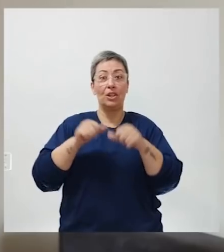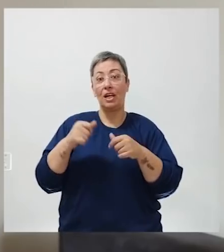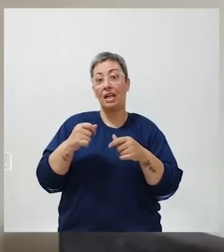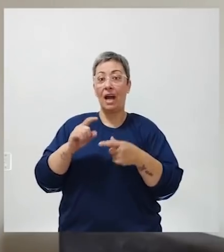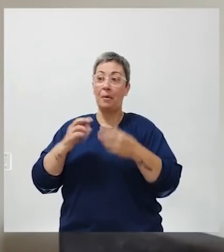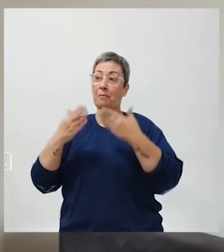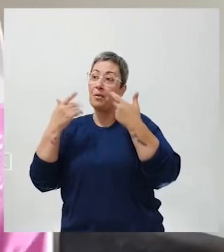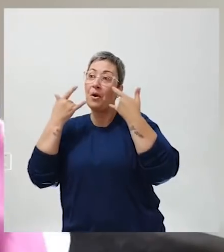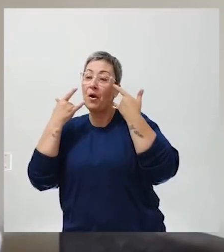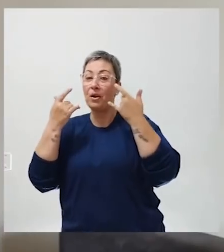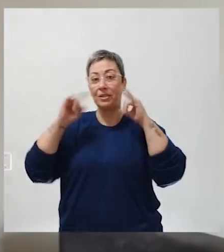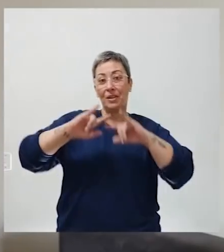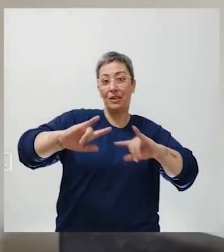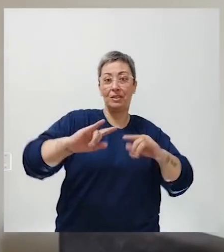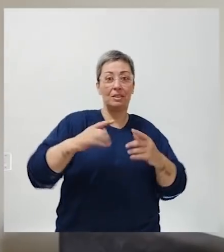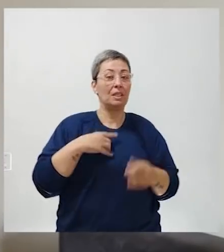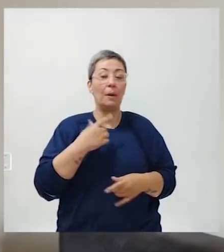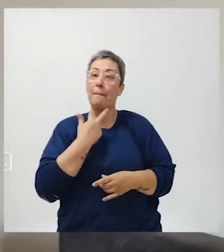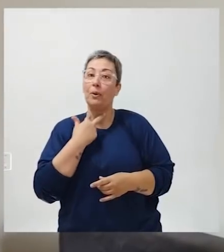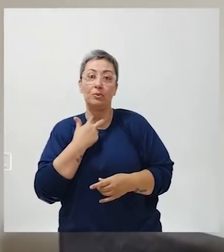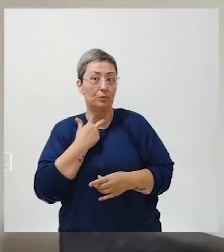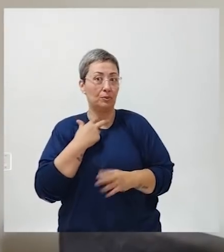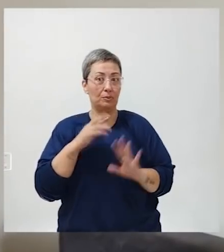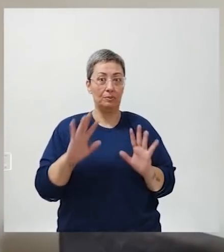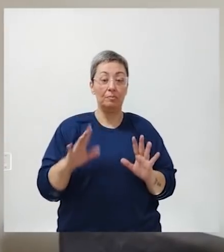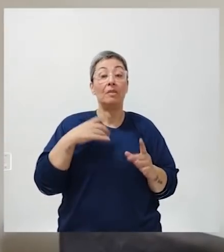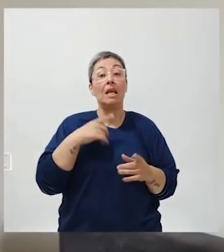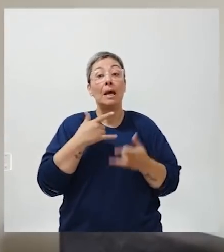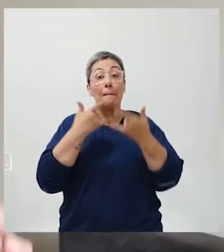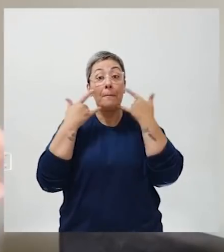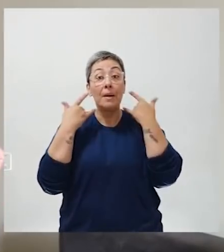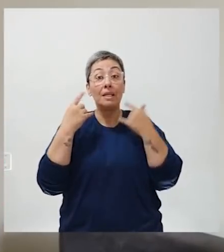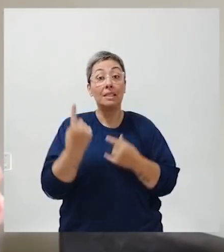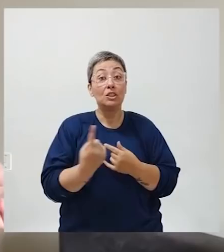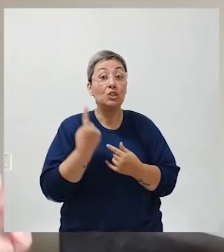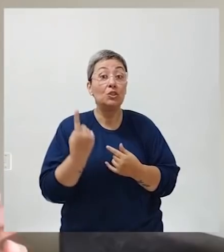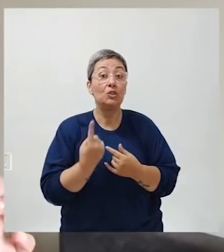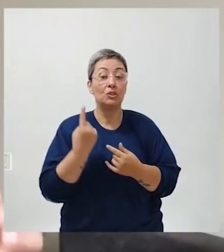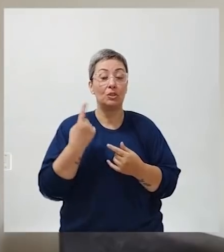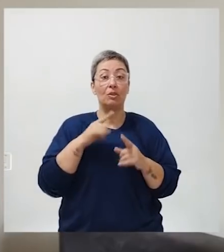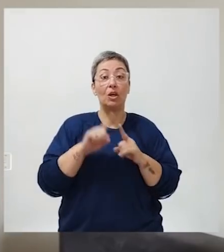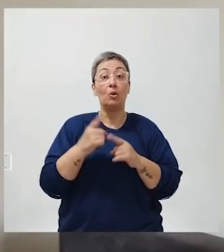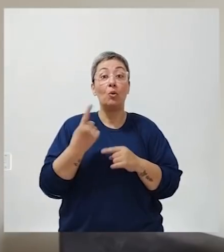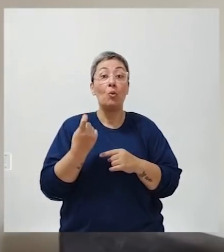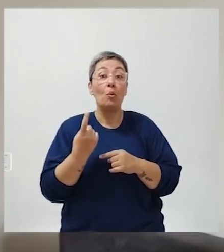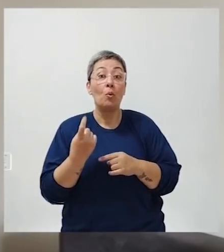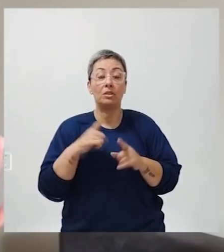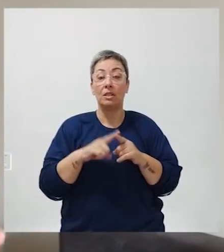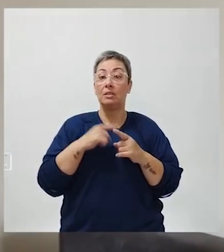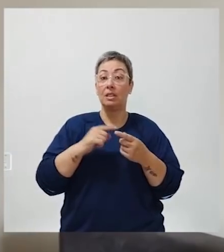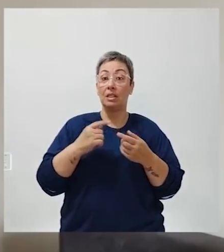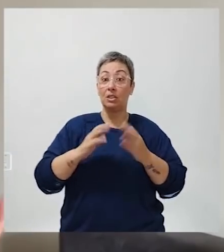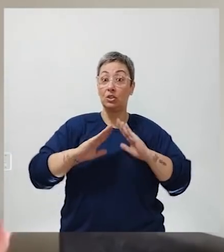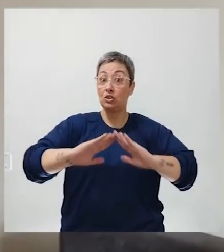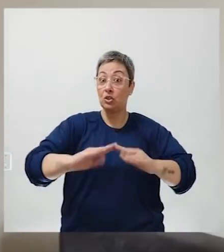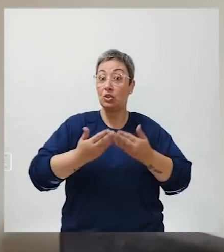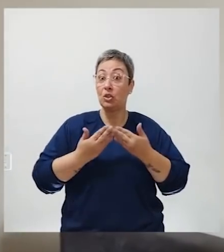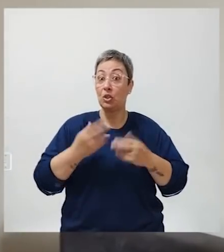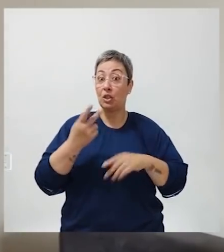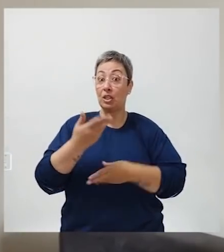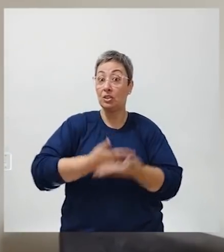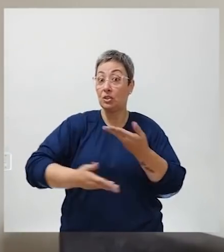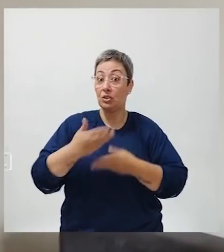trocar, ai, coloca a minha máscara que eu coloco a sua, não pode. A máscara é individual e a gente não pode nunca trocar de máscara e